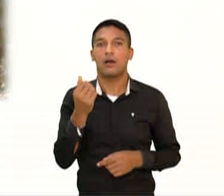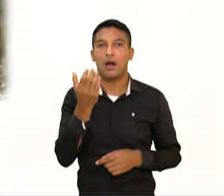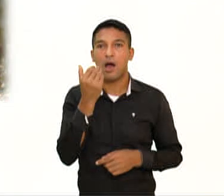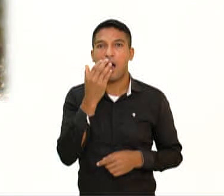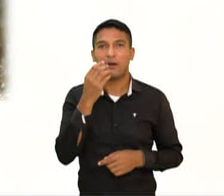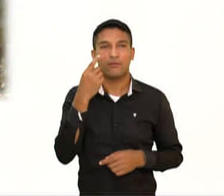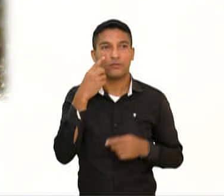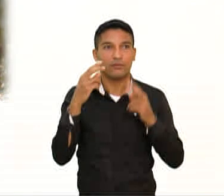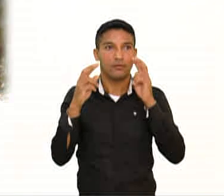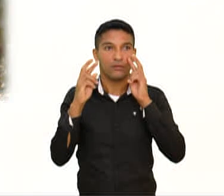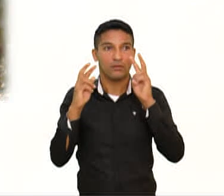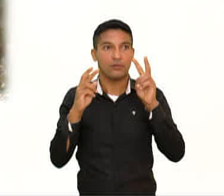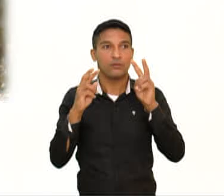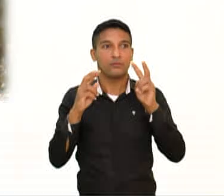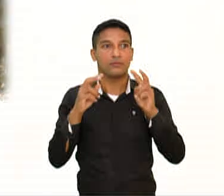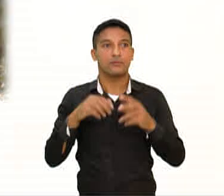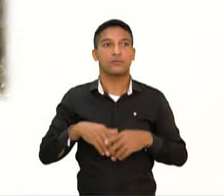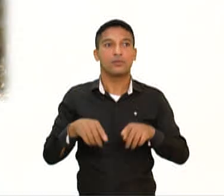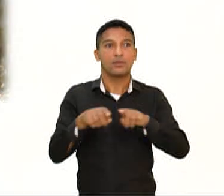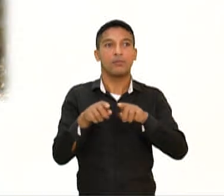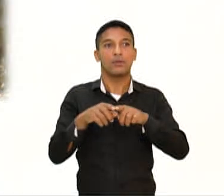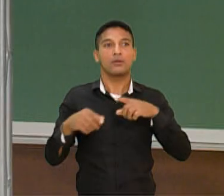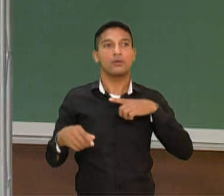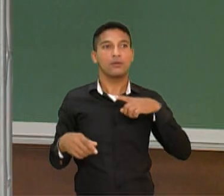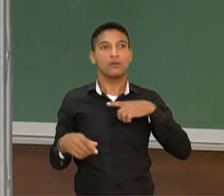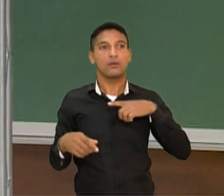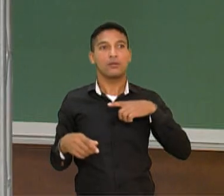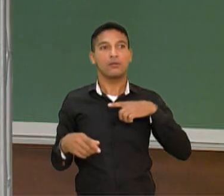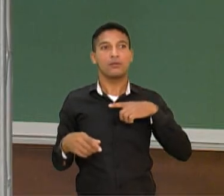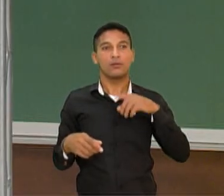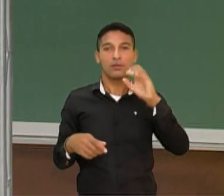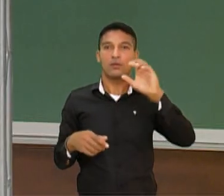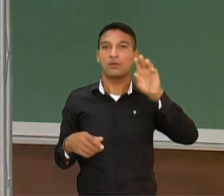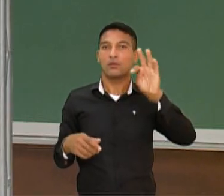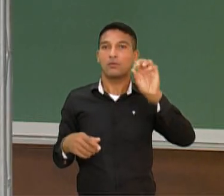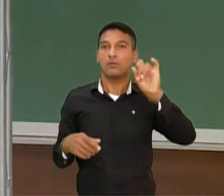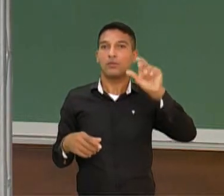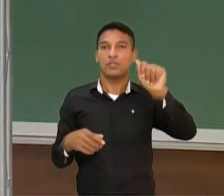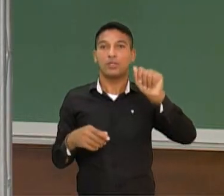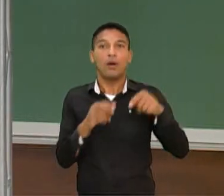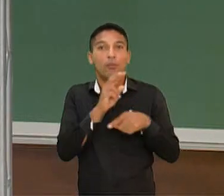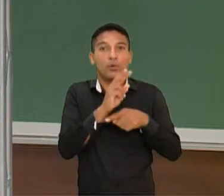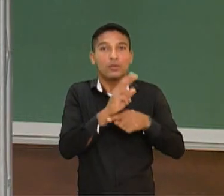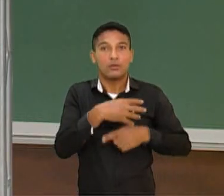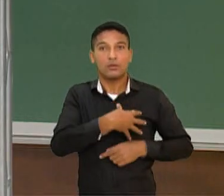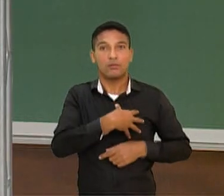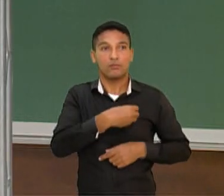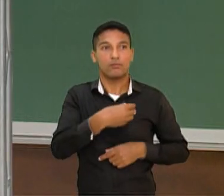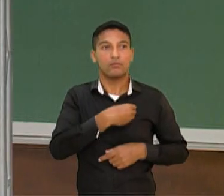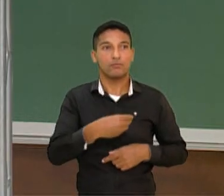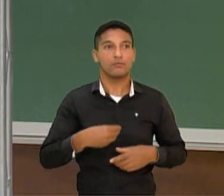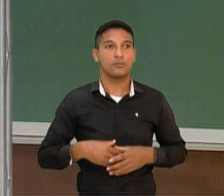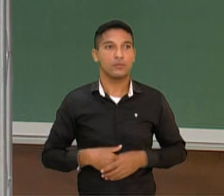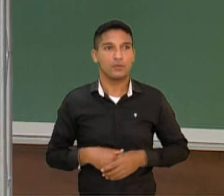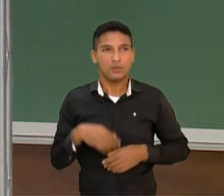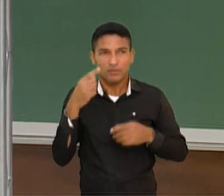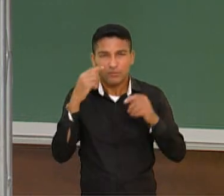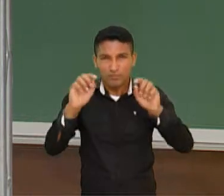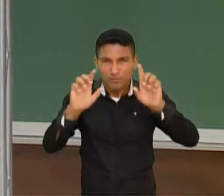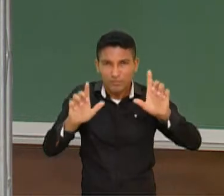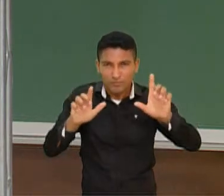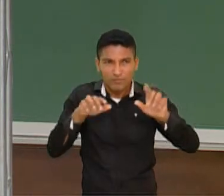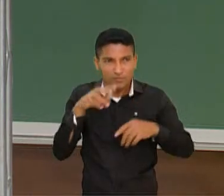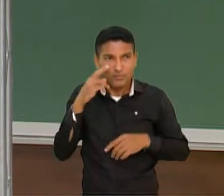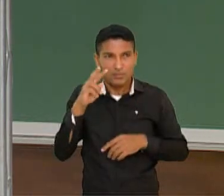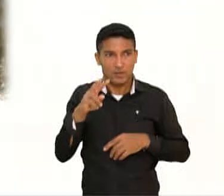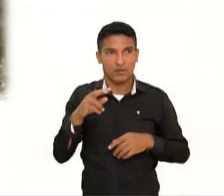cutia protegendo o filhote. Então, cuidado parental também é importante nesse caso aqui. Parece o filhotinho ali, mas olhando mais de perto ali, não dá